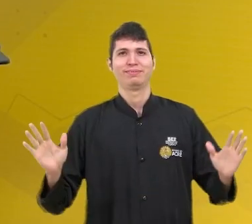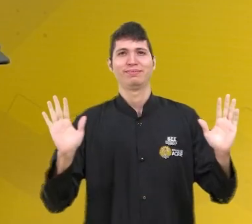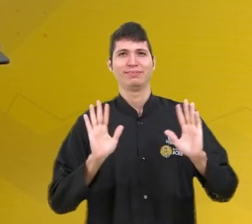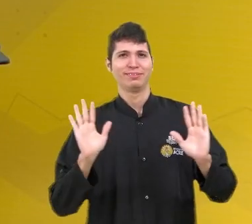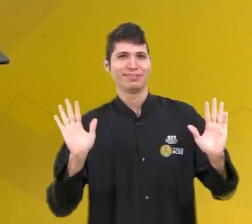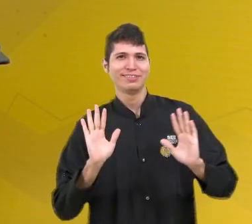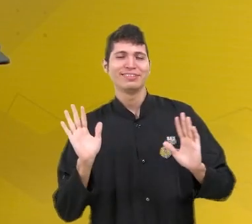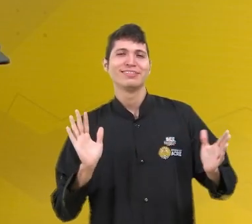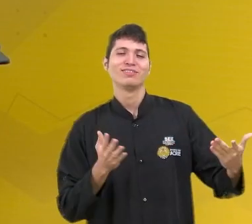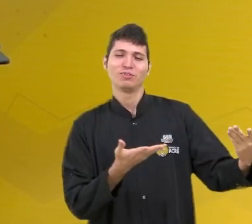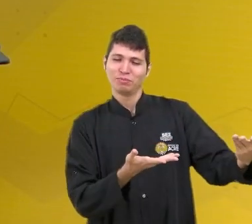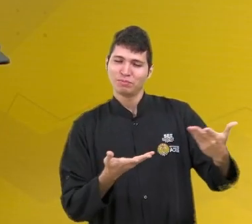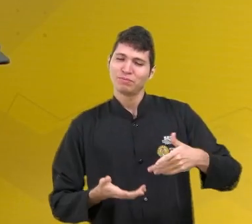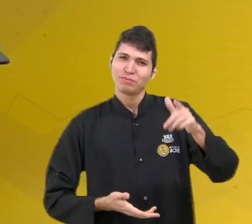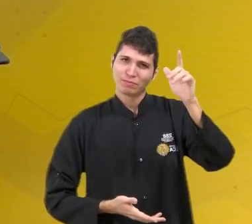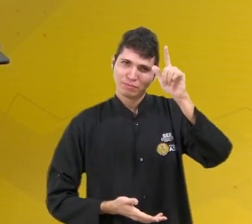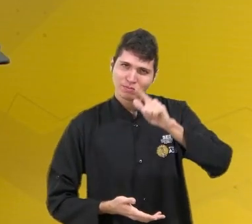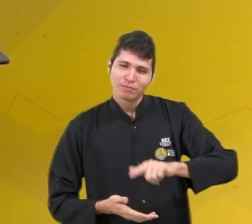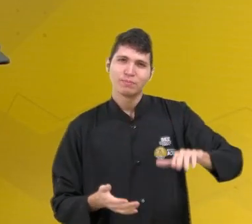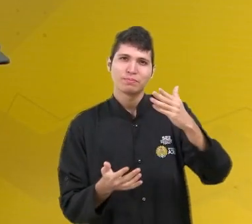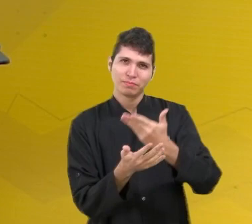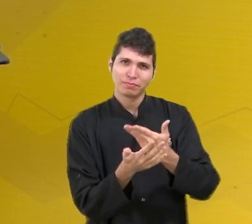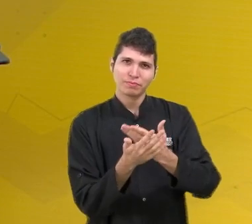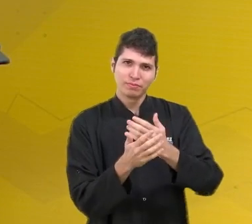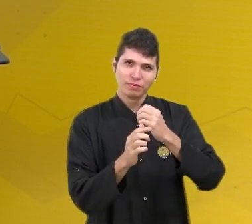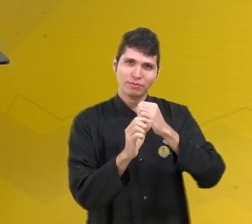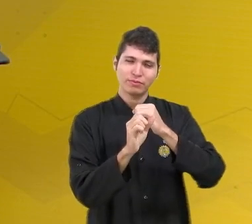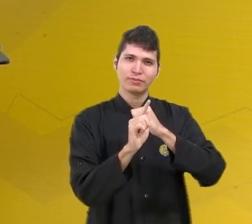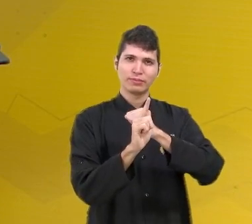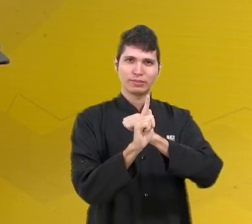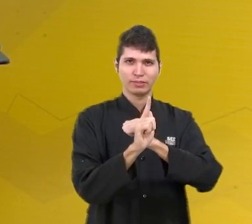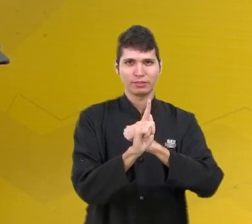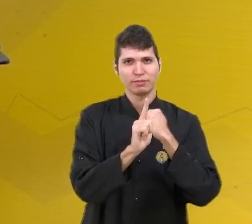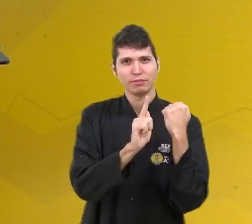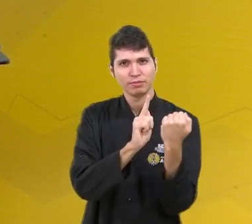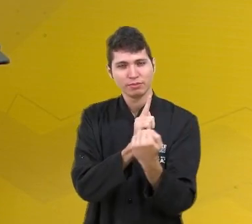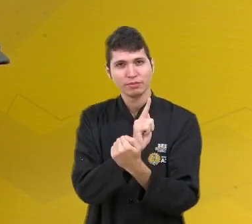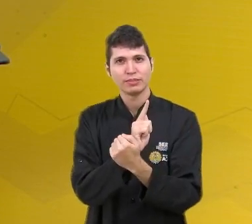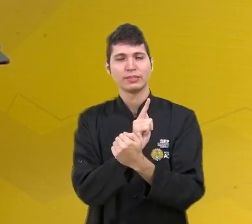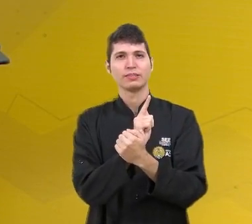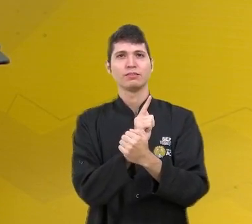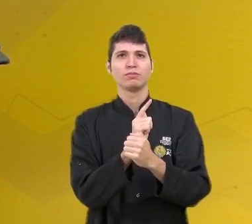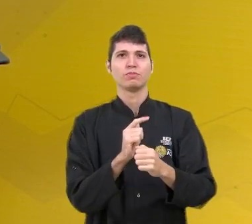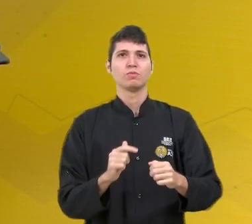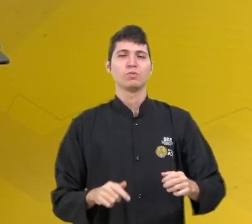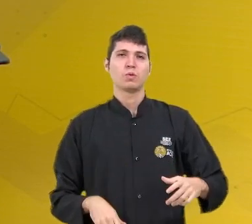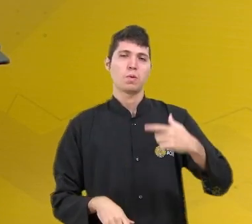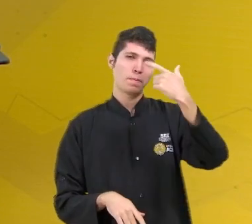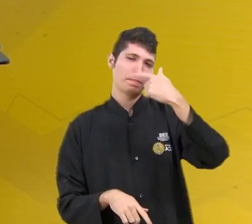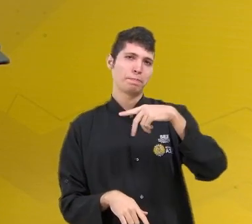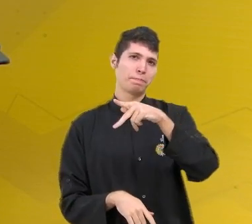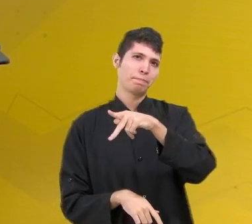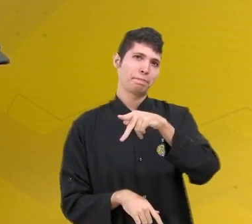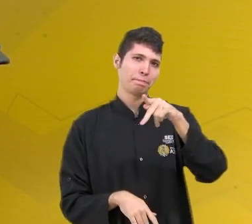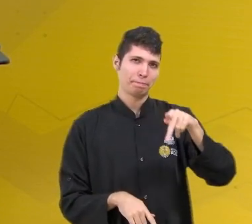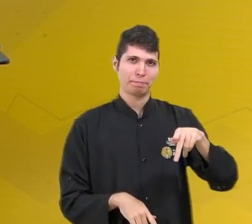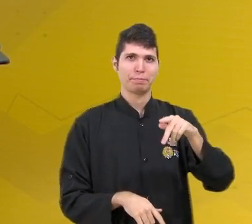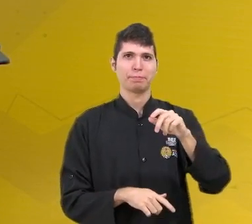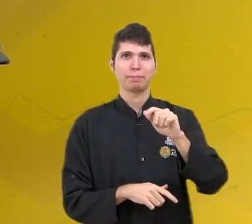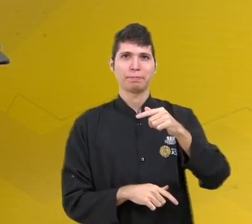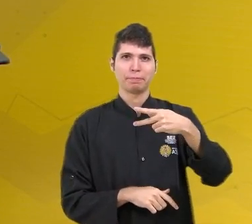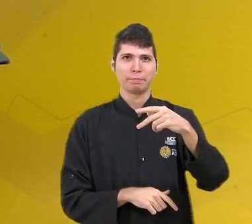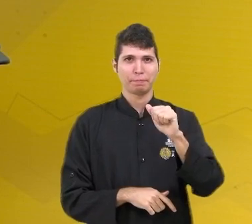Olá, seja bem-vindo a mais uma aula de Geografia. Eu sou a professora Paula e hoje nós vamos falar sobre a